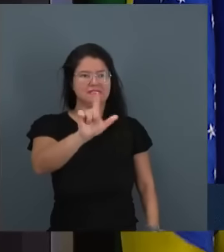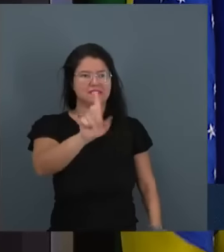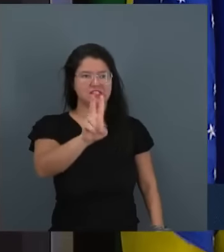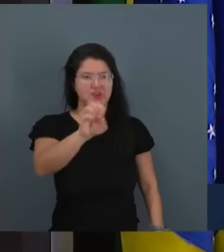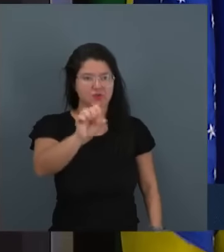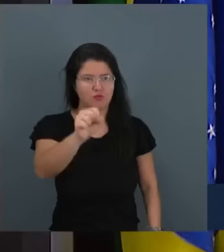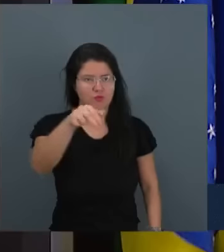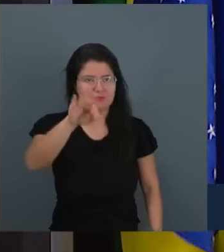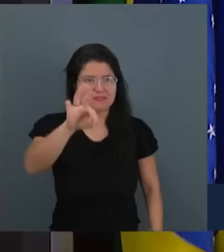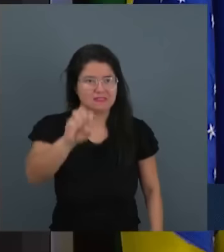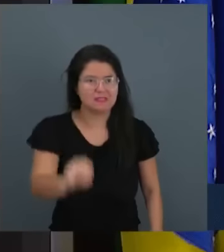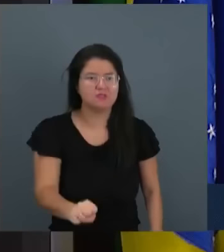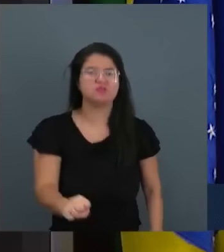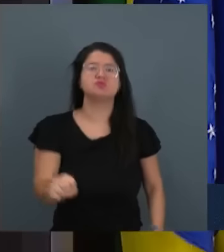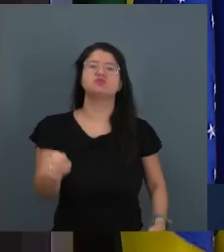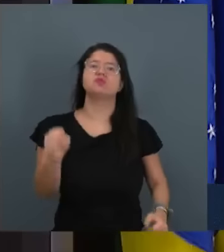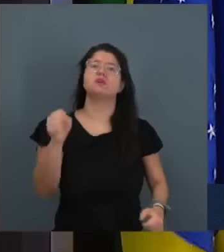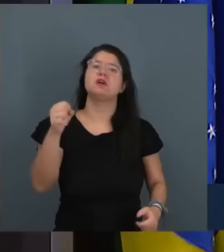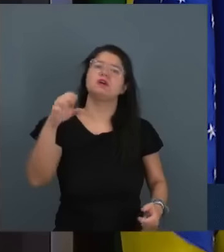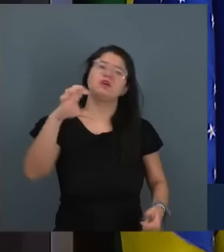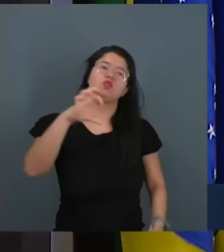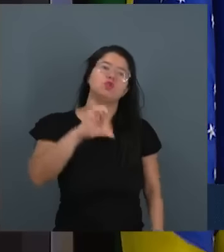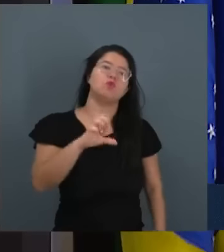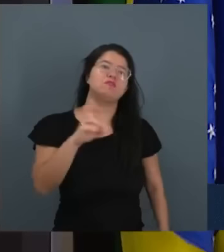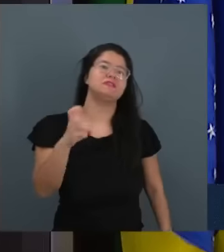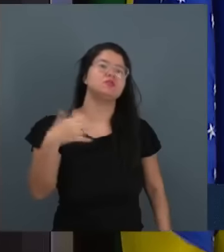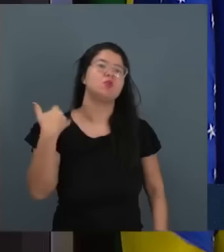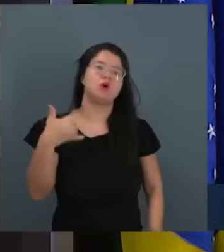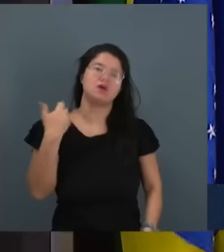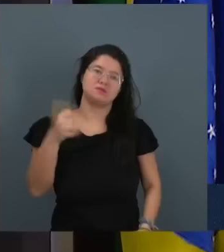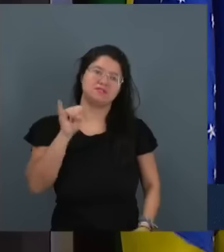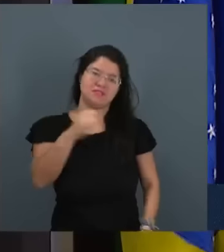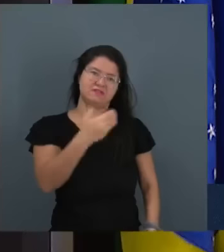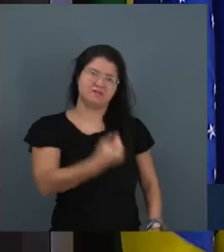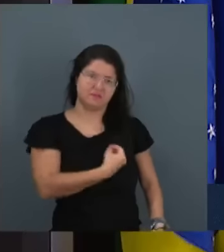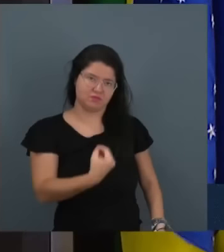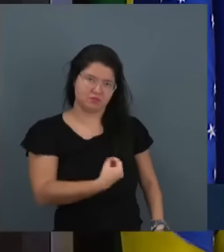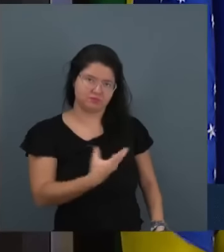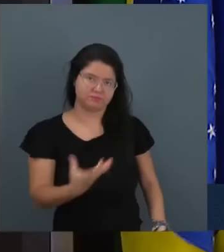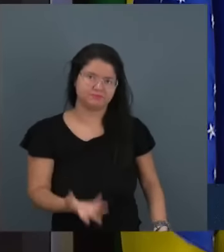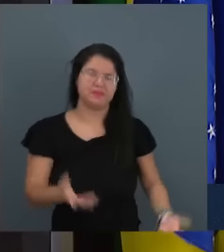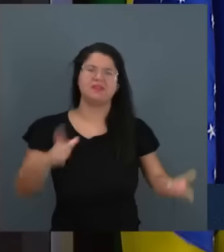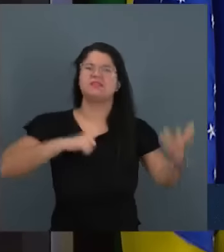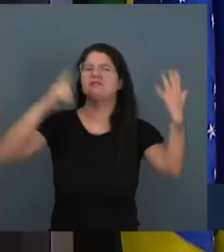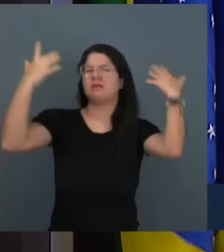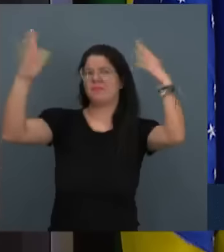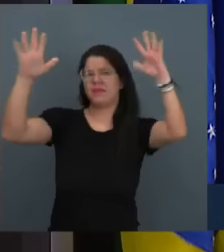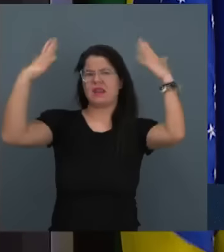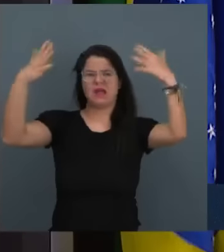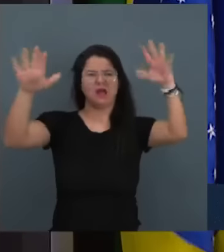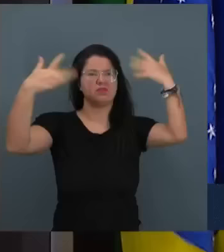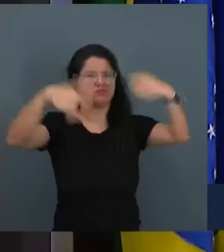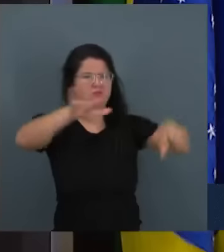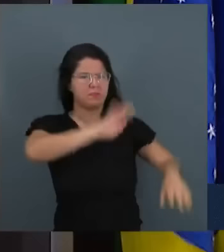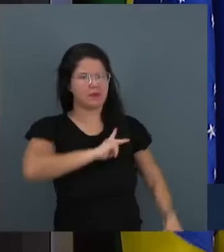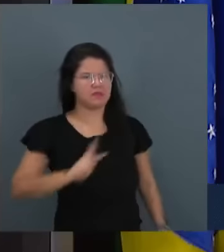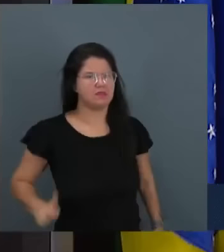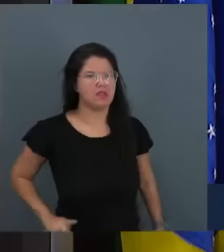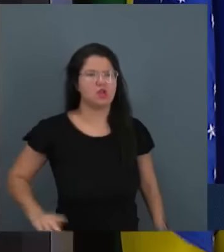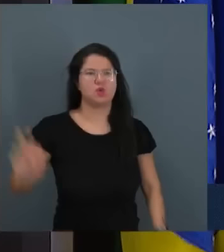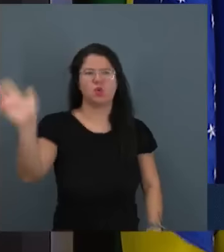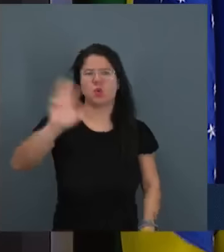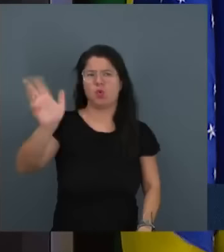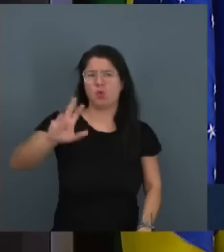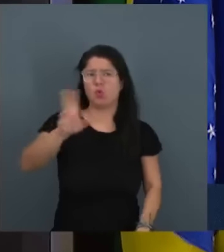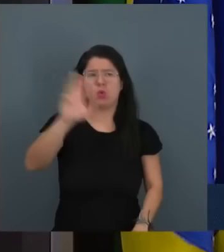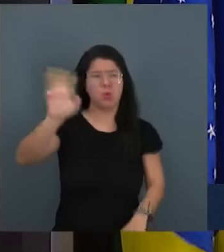que completaria 95 anos de idade naquele dia. Depois dos aplausos ao presidente da República, que está quebrando o